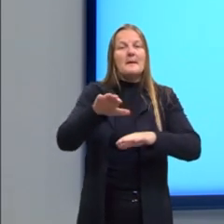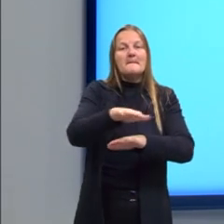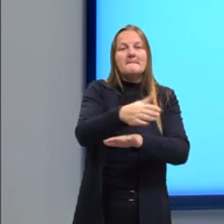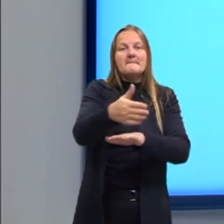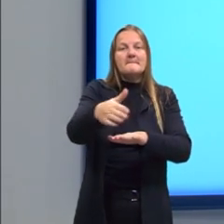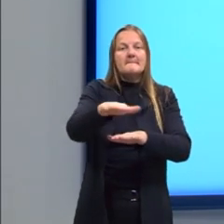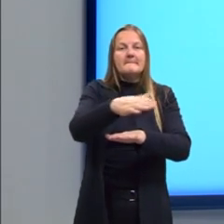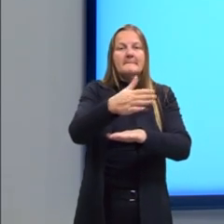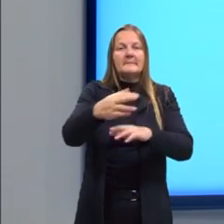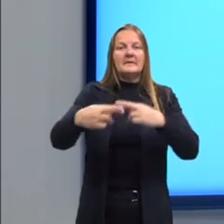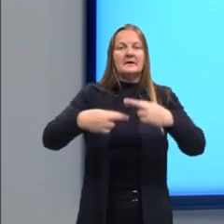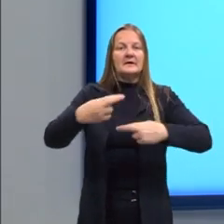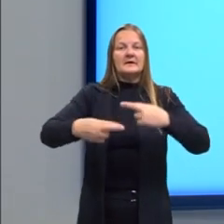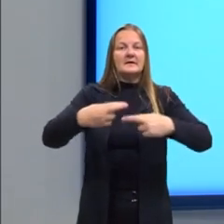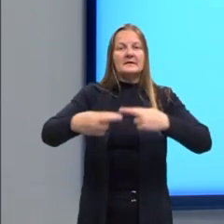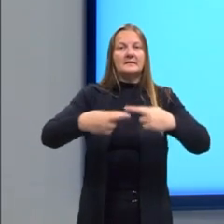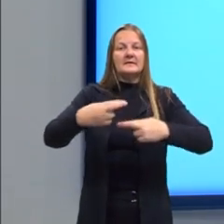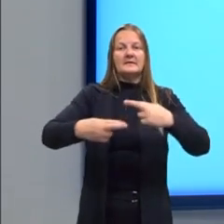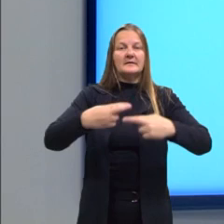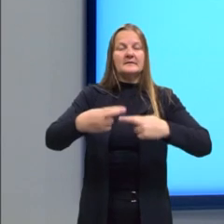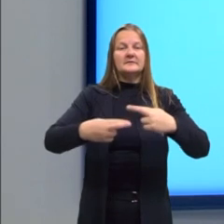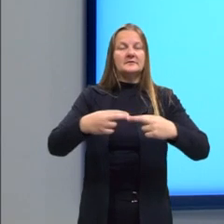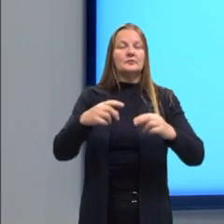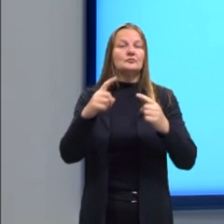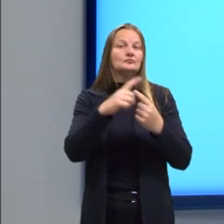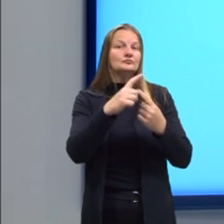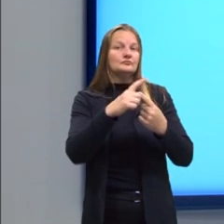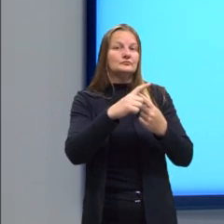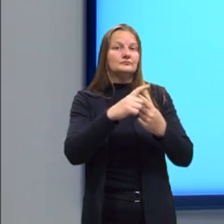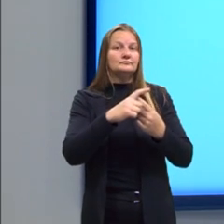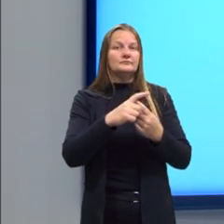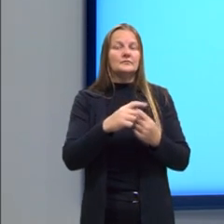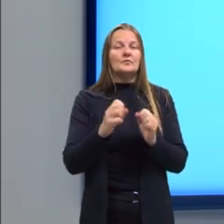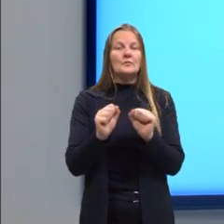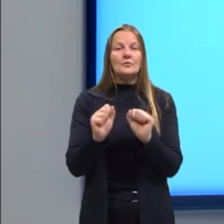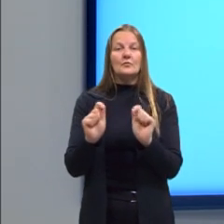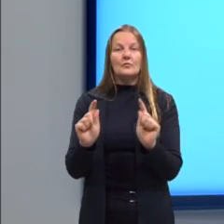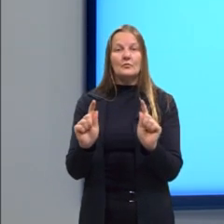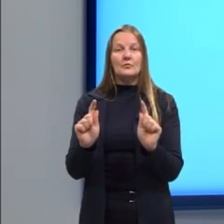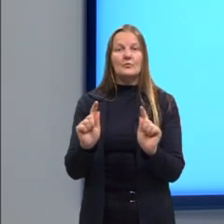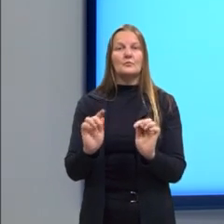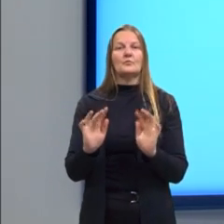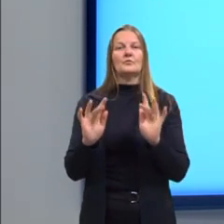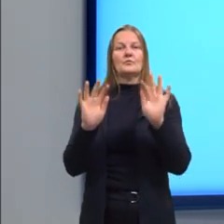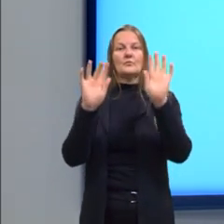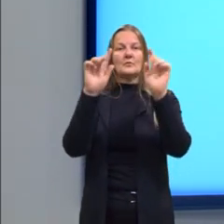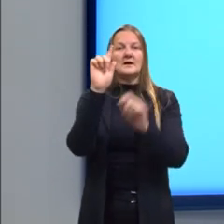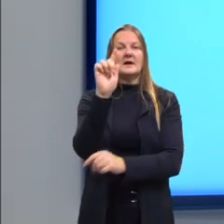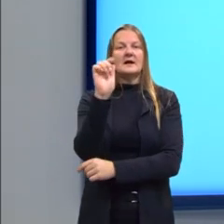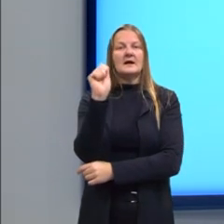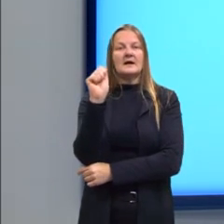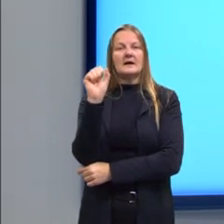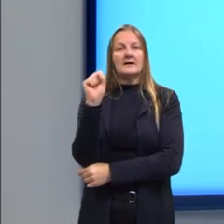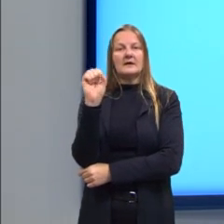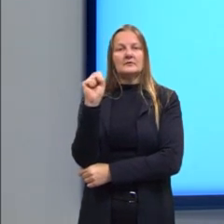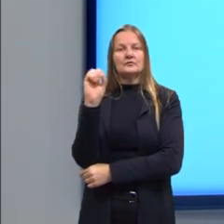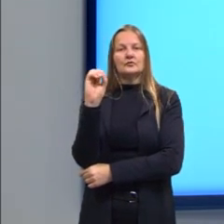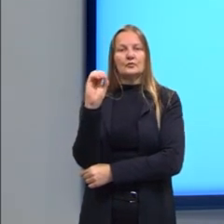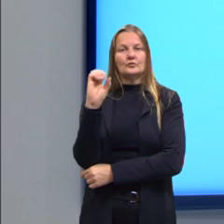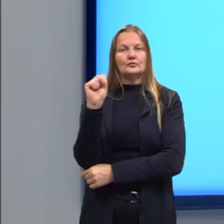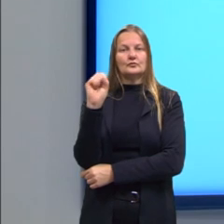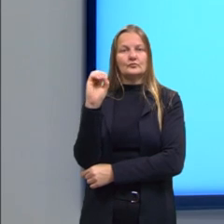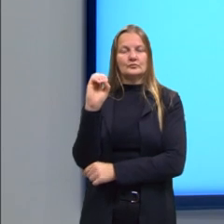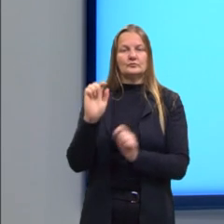com uma reação que os em estado gasoso tá aí sim as quantidades são